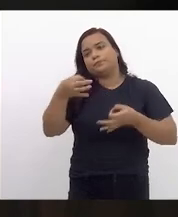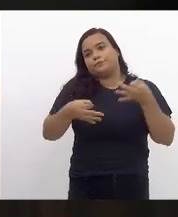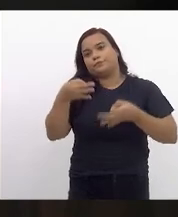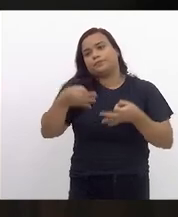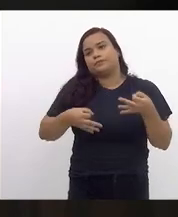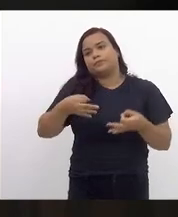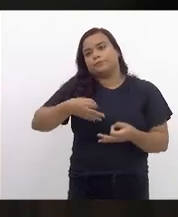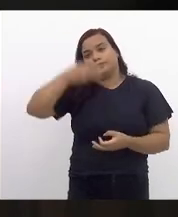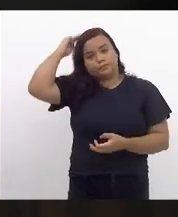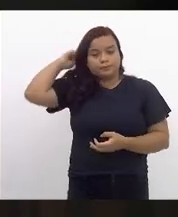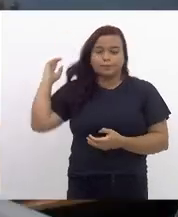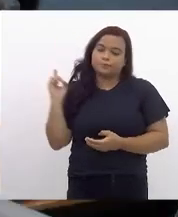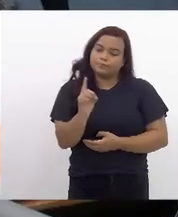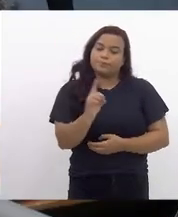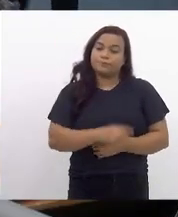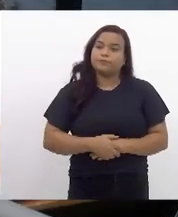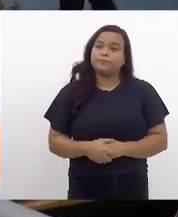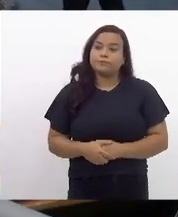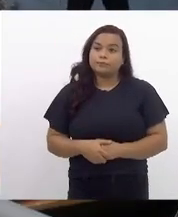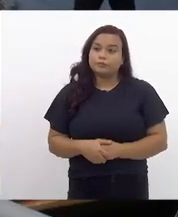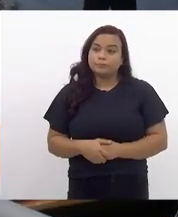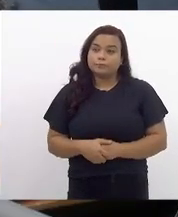deputado Márcio.